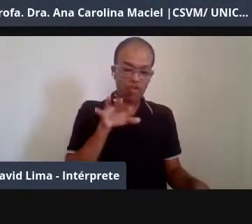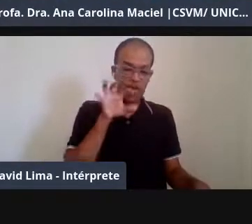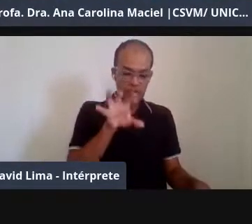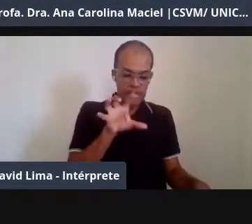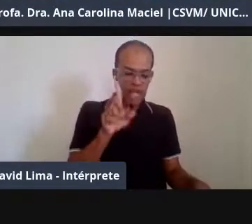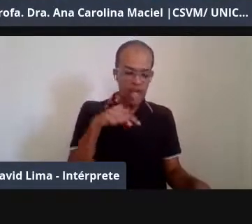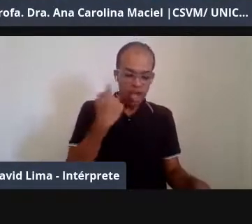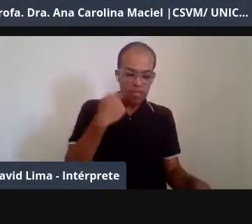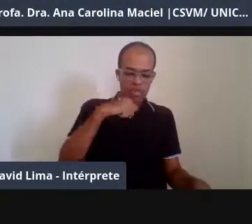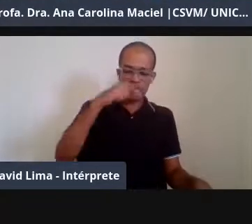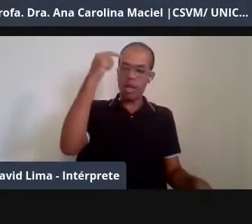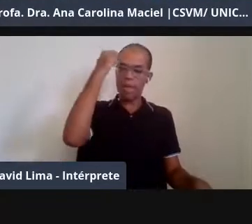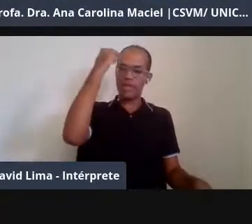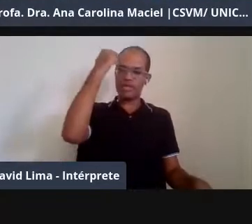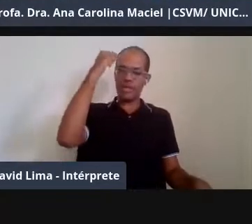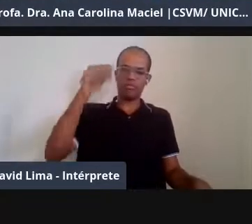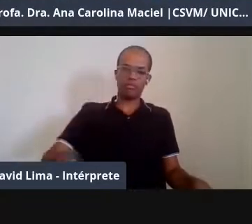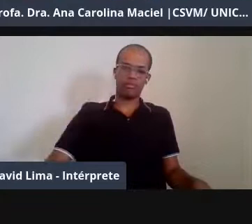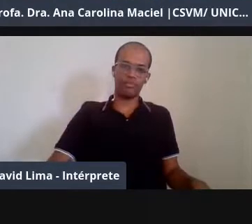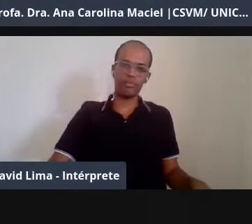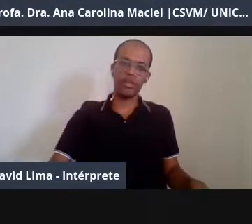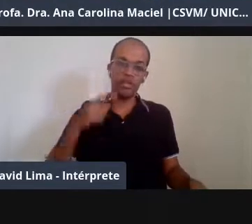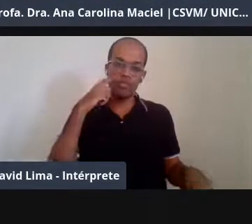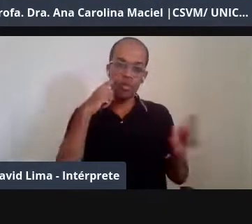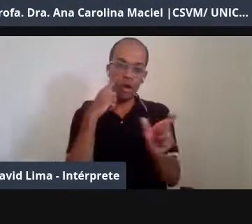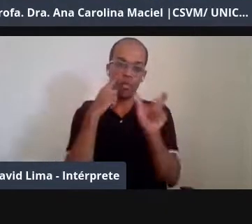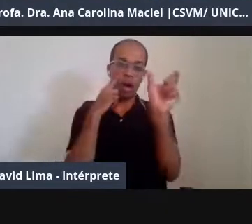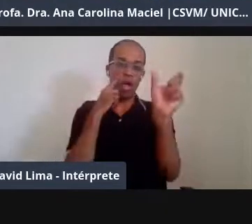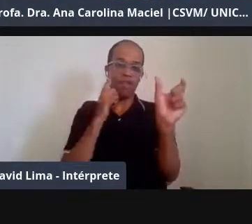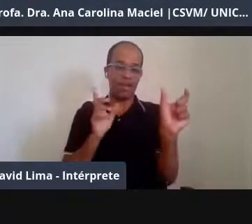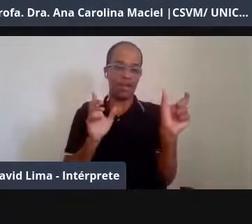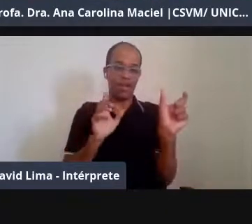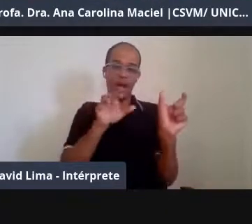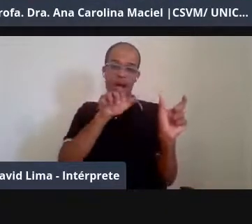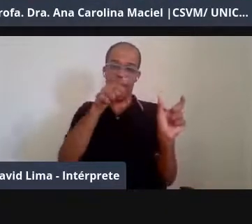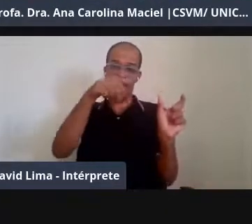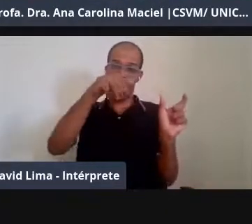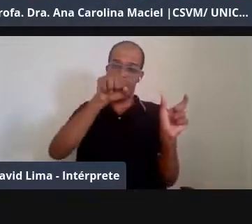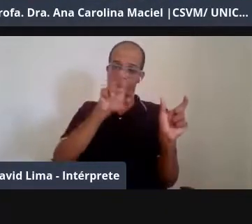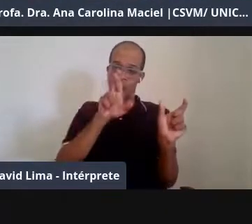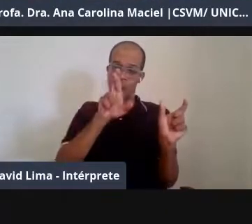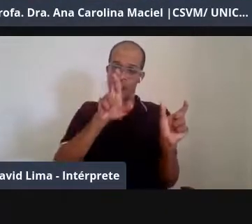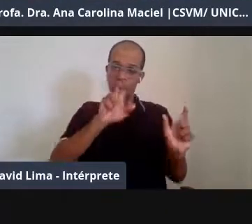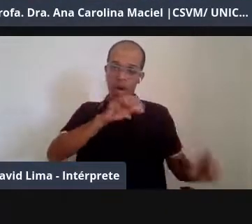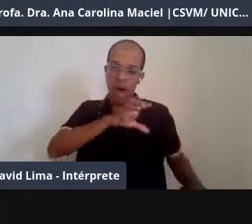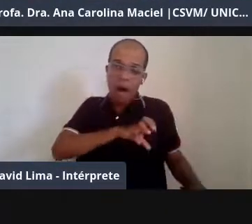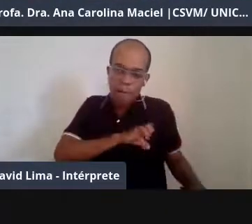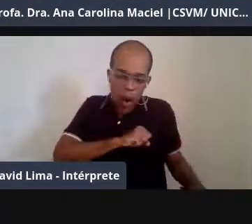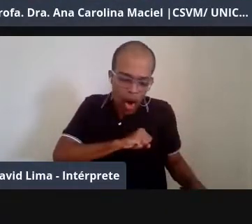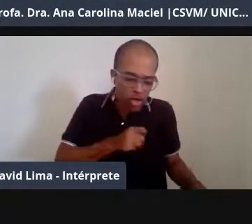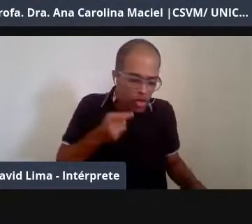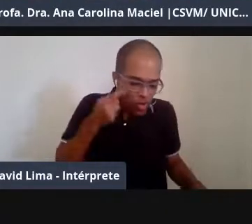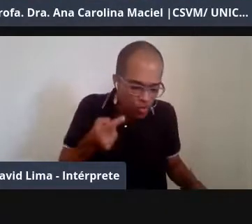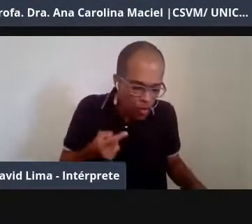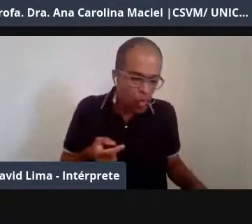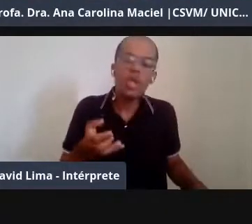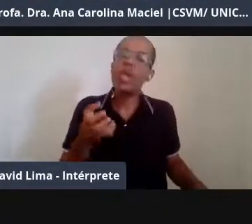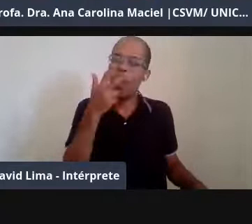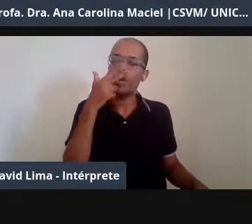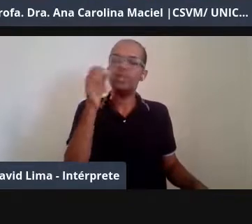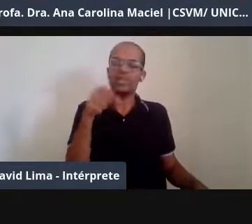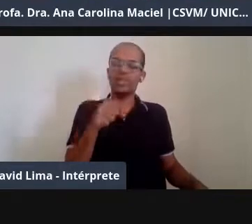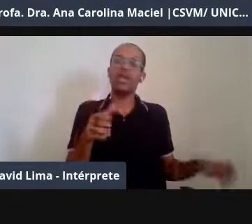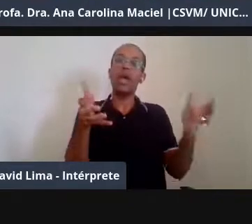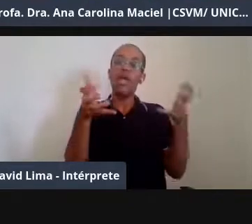que pensar. A gente ouviu aqui a palavra amor e eu acho que passa por isso, sim. E gostaria também de colocar